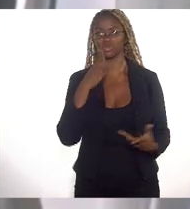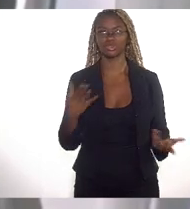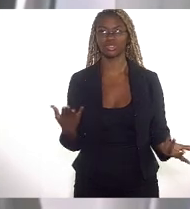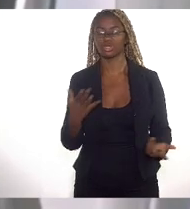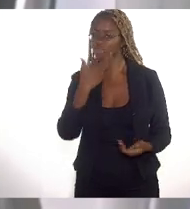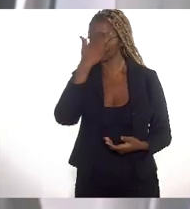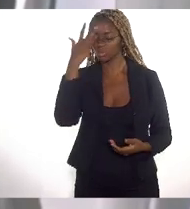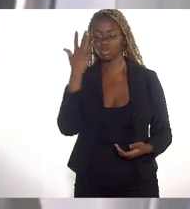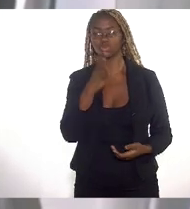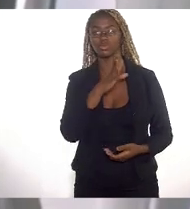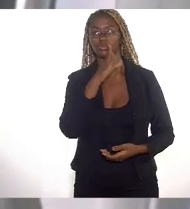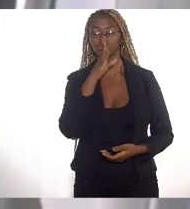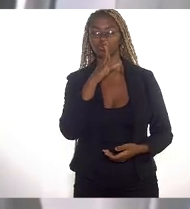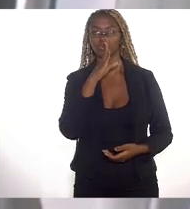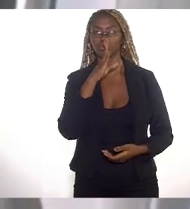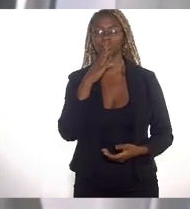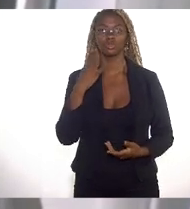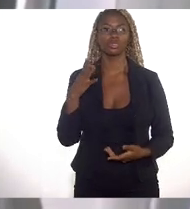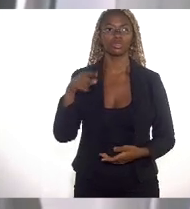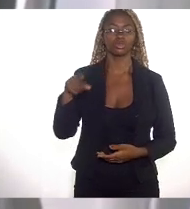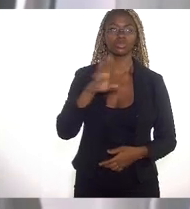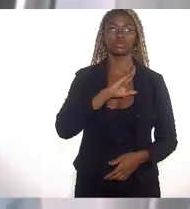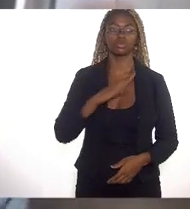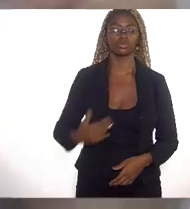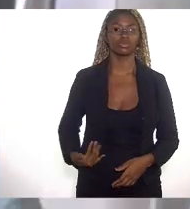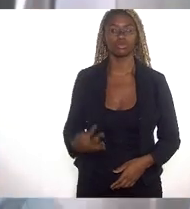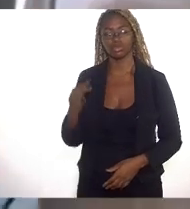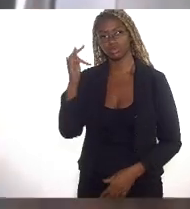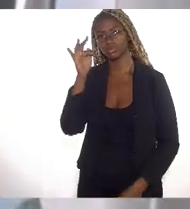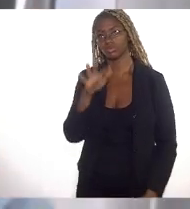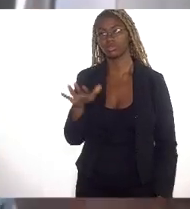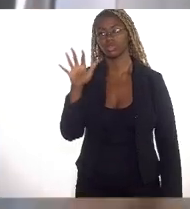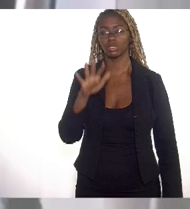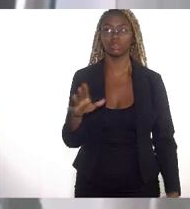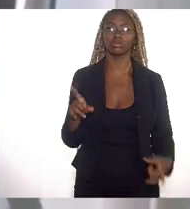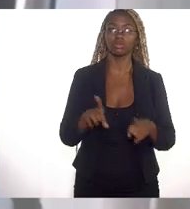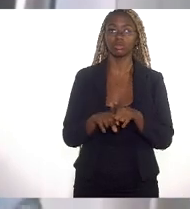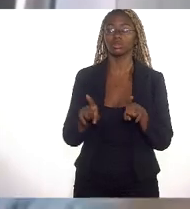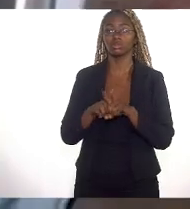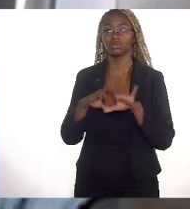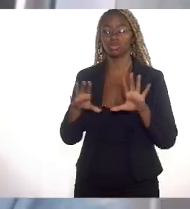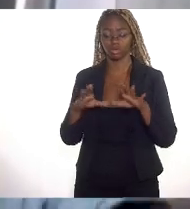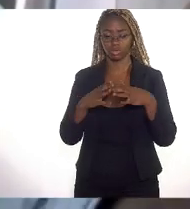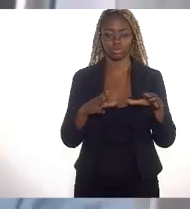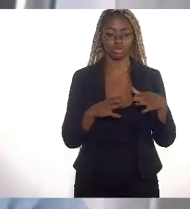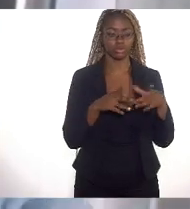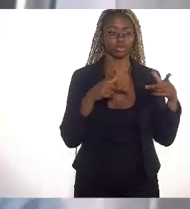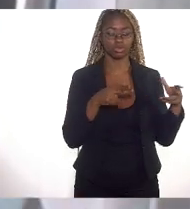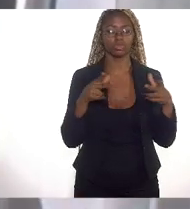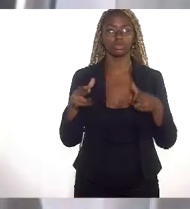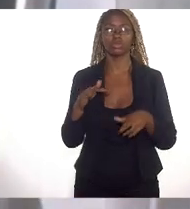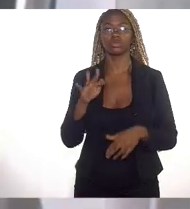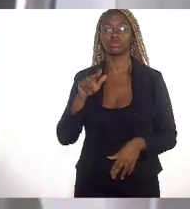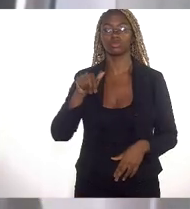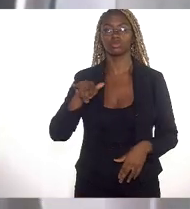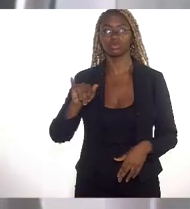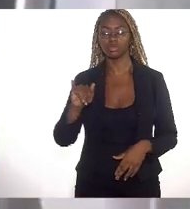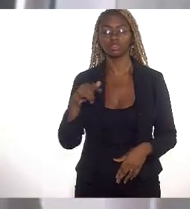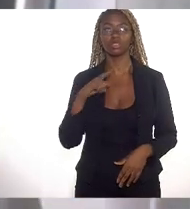mais estarrecedor silêncio por parte do governo federal e mesmo por parte de órgãos, como é o caso da FUNAI, que tem